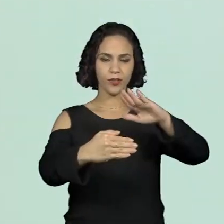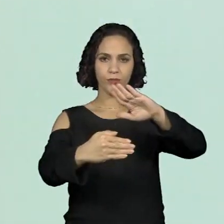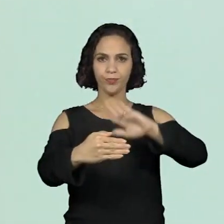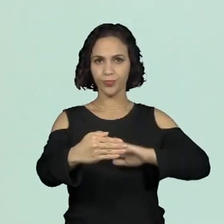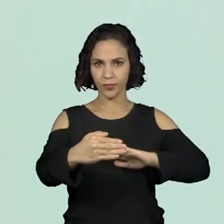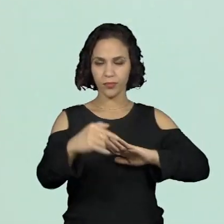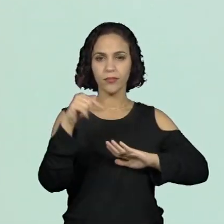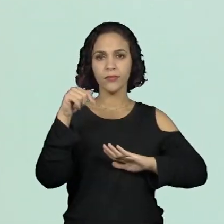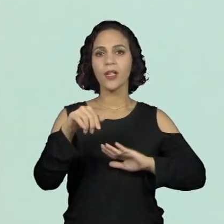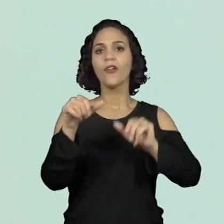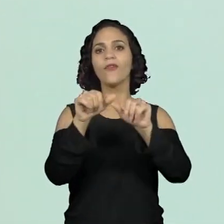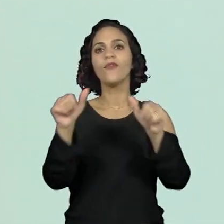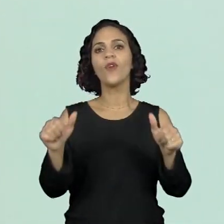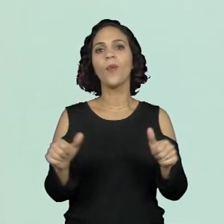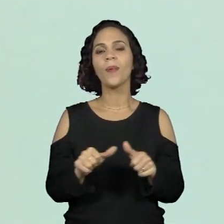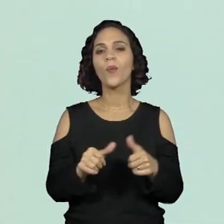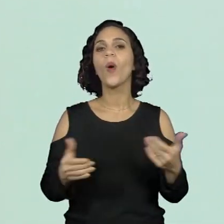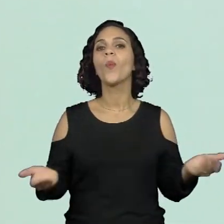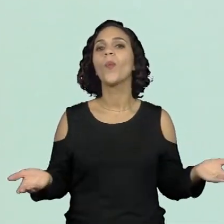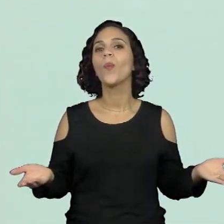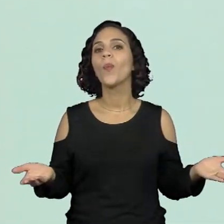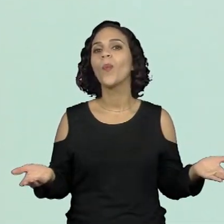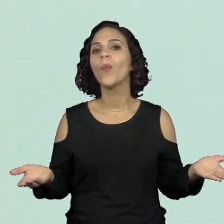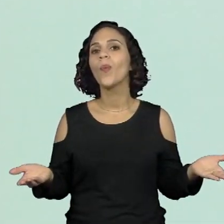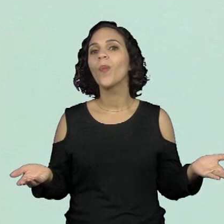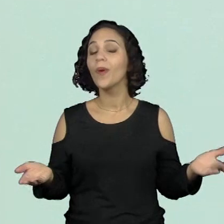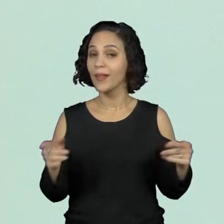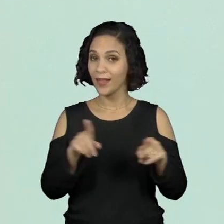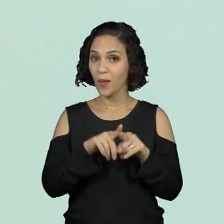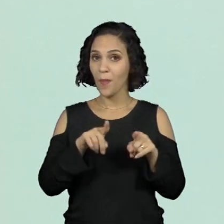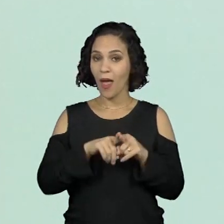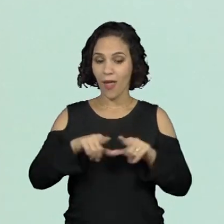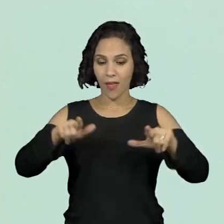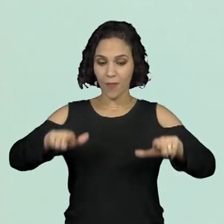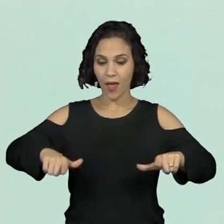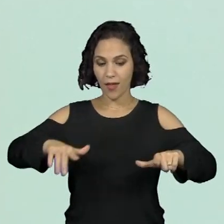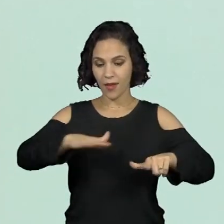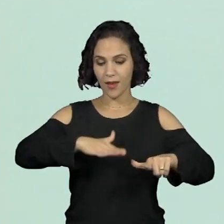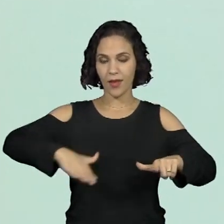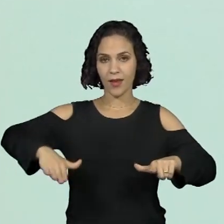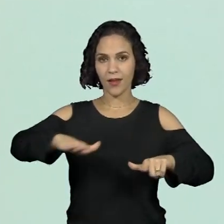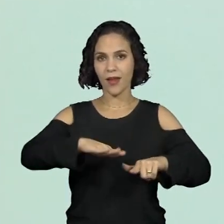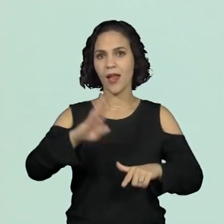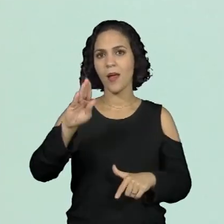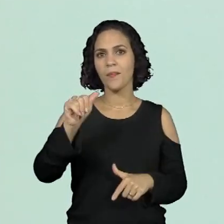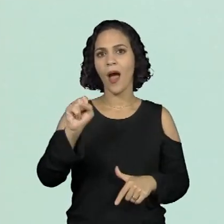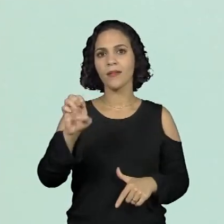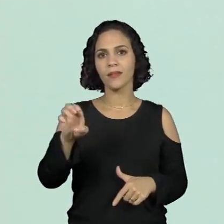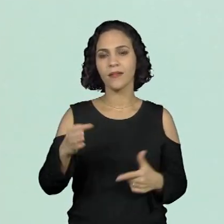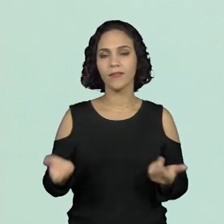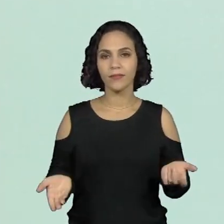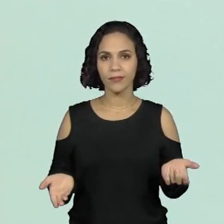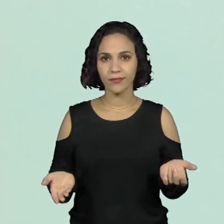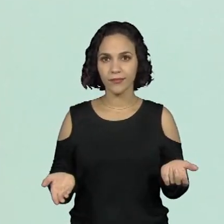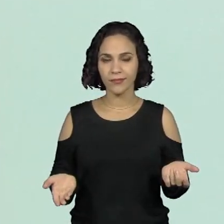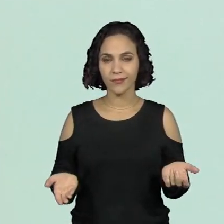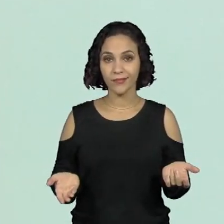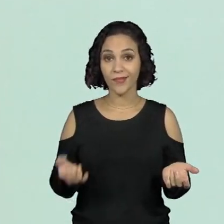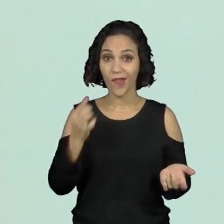base? Então, vamos pensar nas faces laterais. As faces laterais